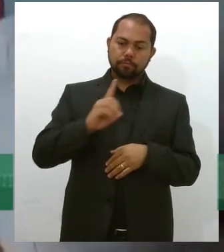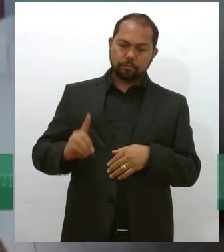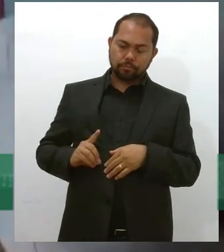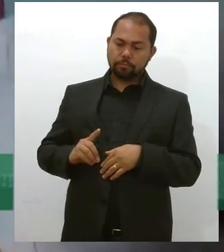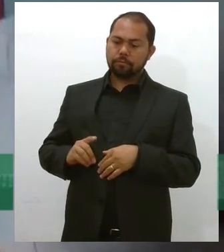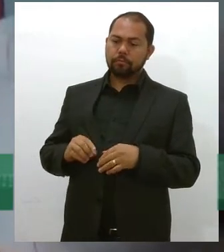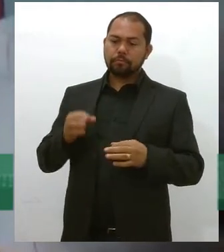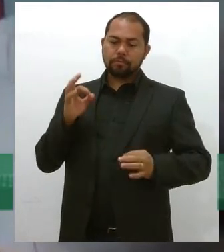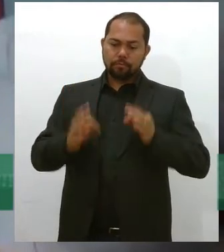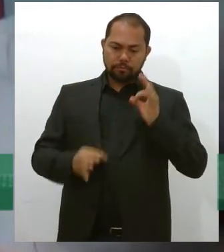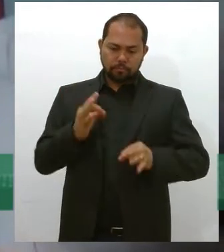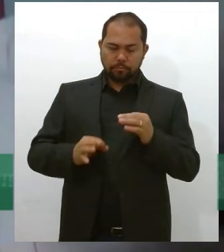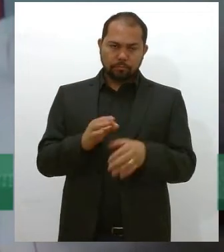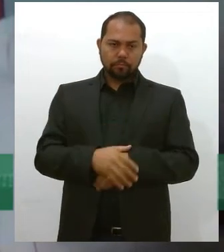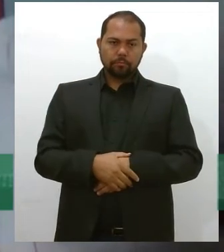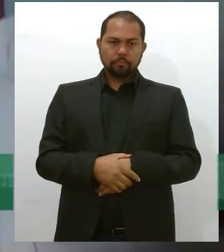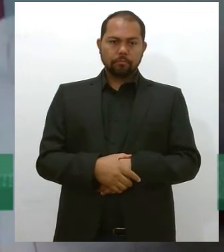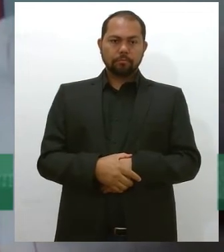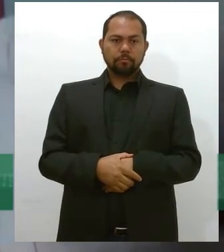liberais, justamente para ir